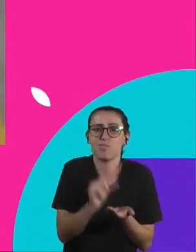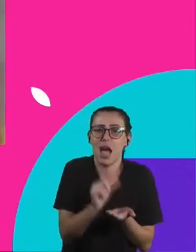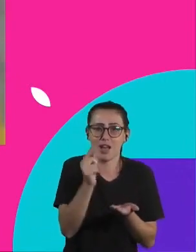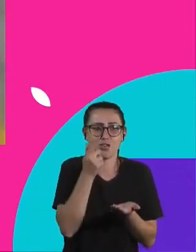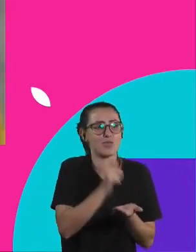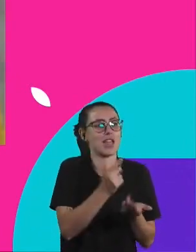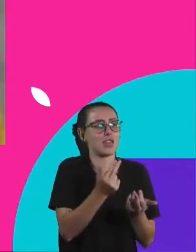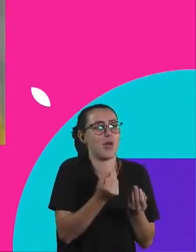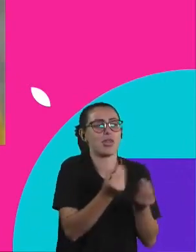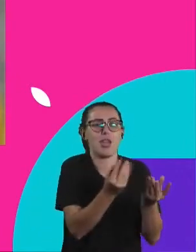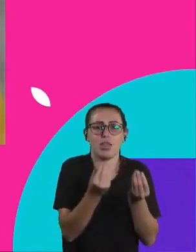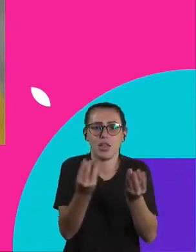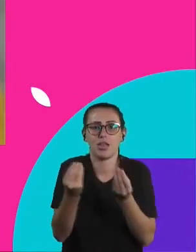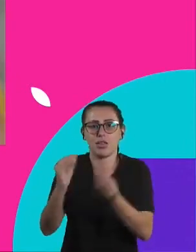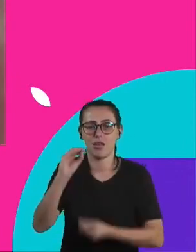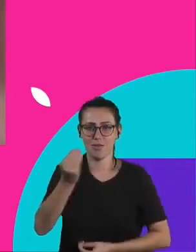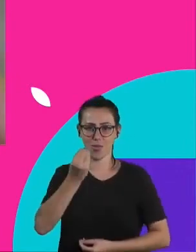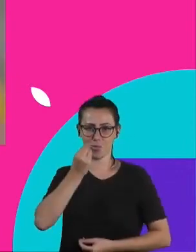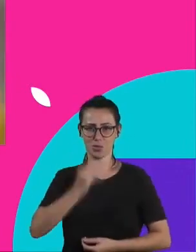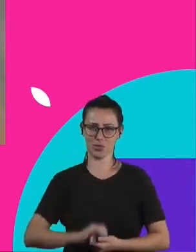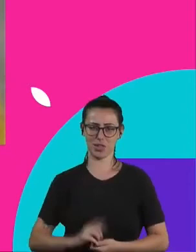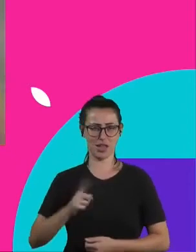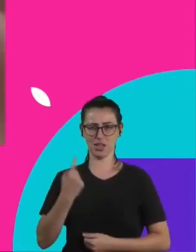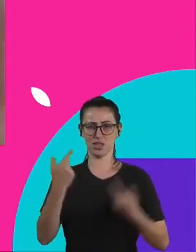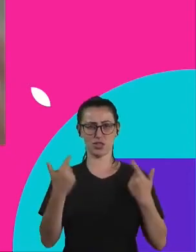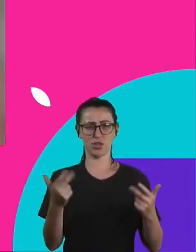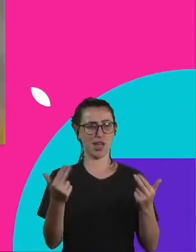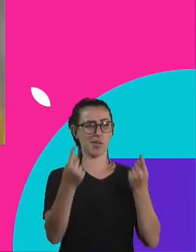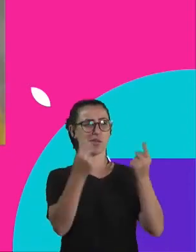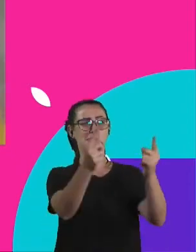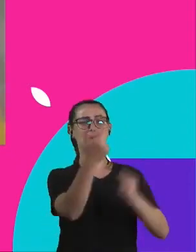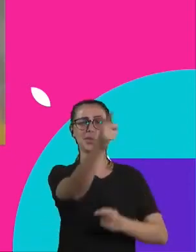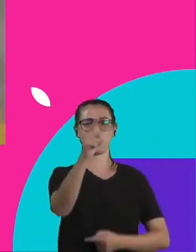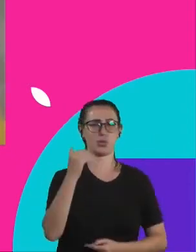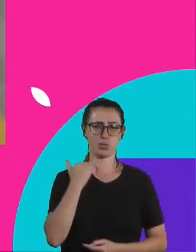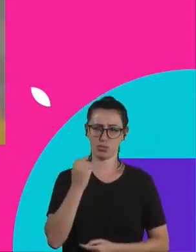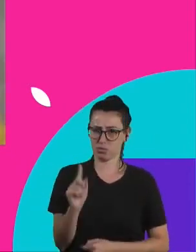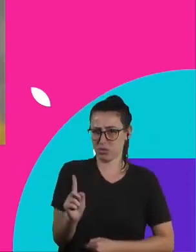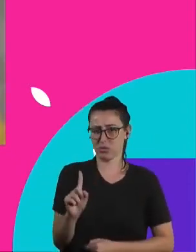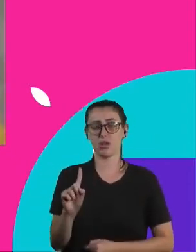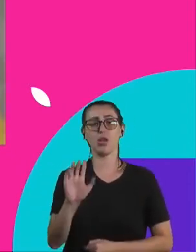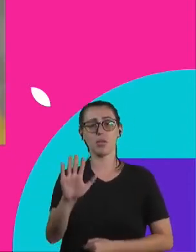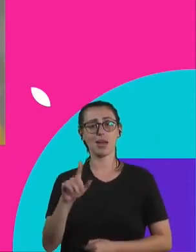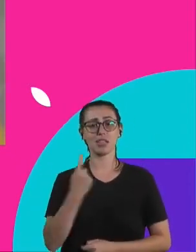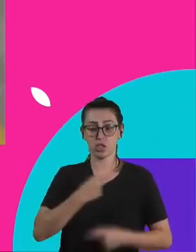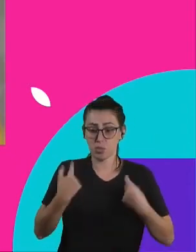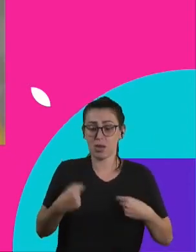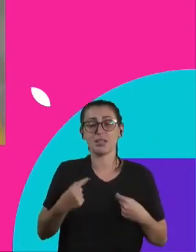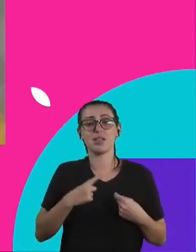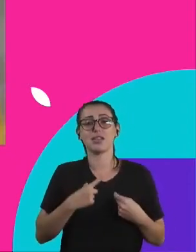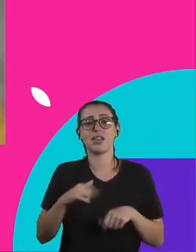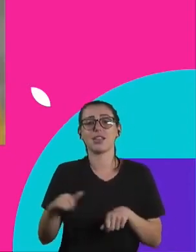trabalho no Brasil sempre foi, não demonizando banco nenhum, não falando mal de banco nenhum, mas criar uma alternativa de bancos